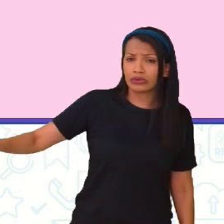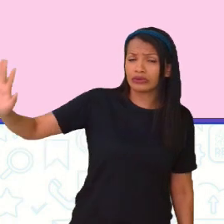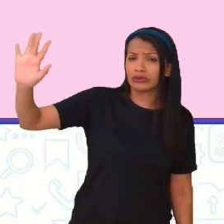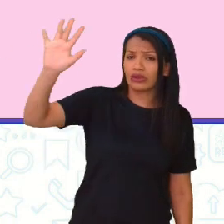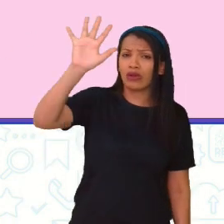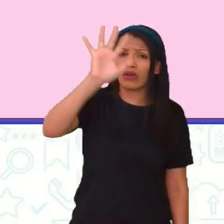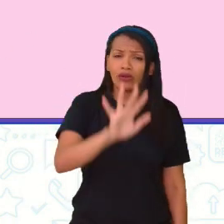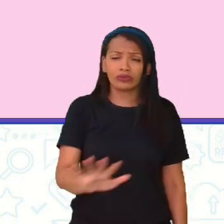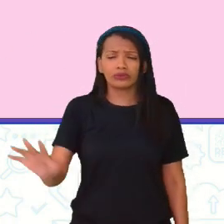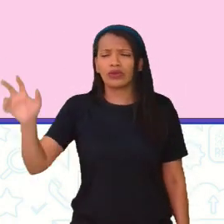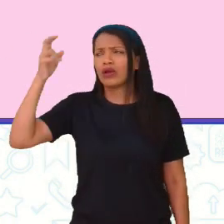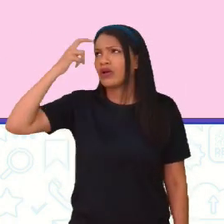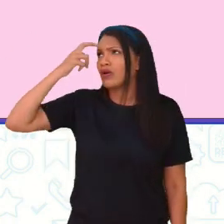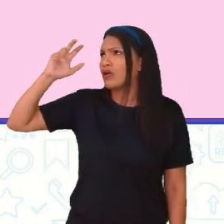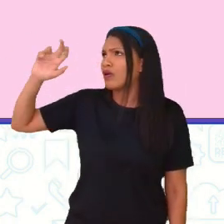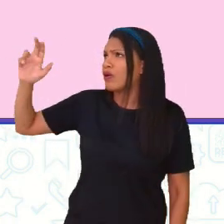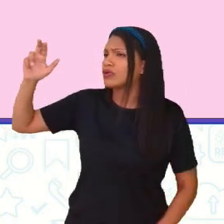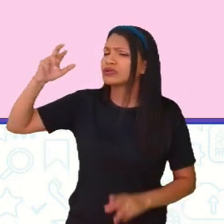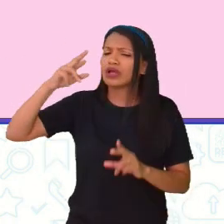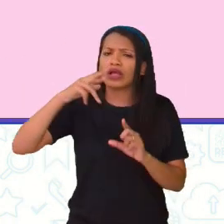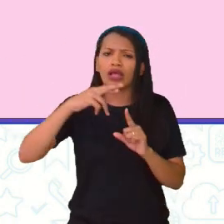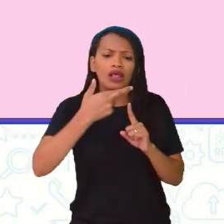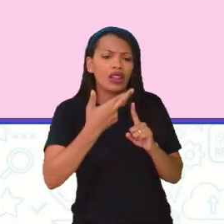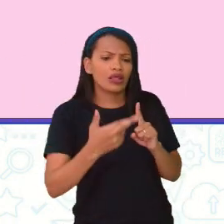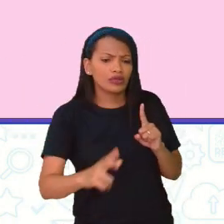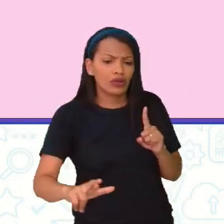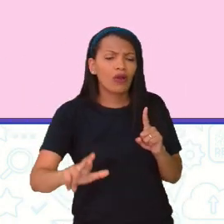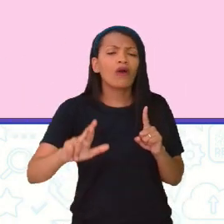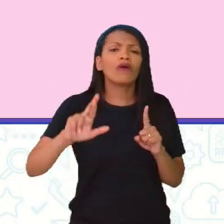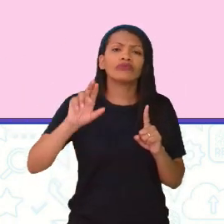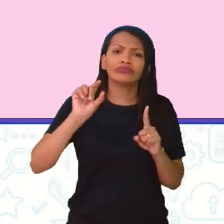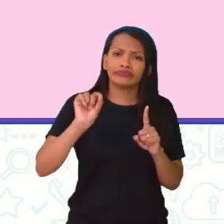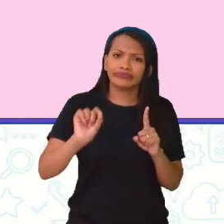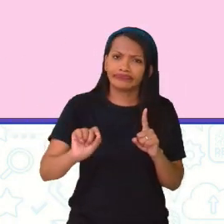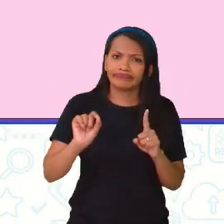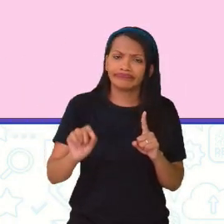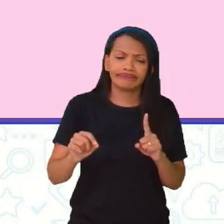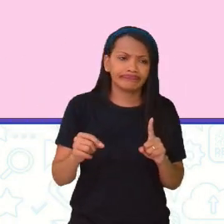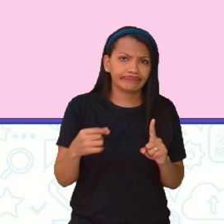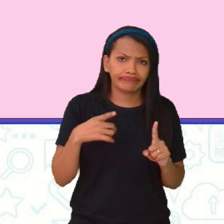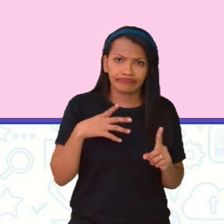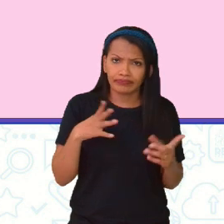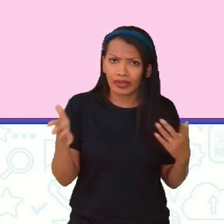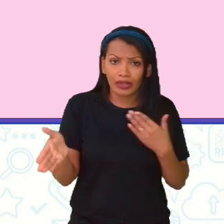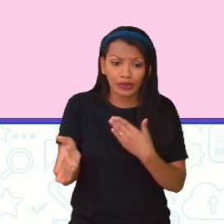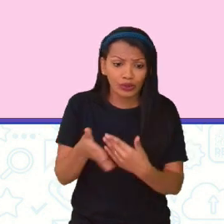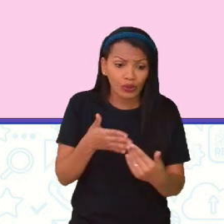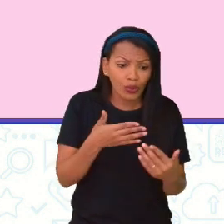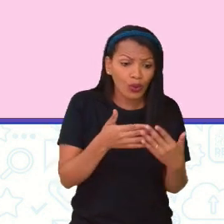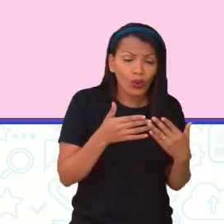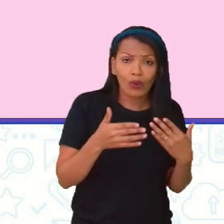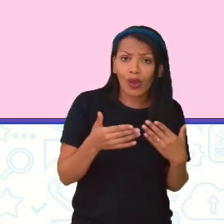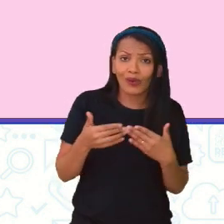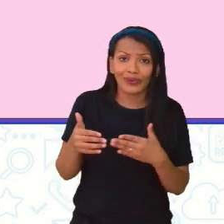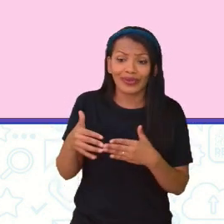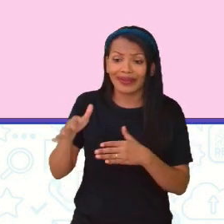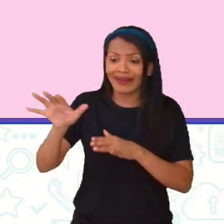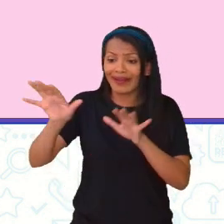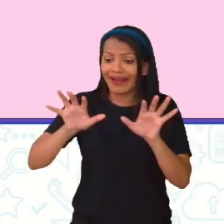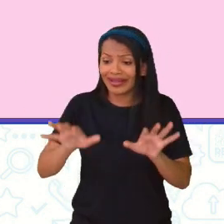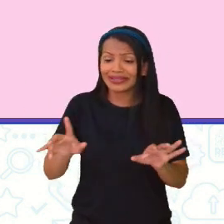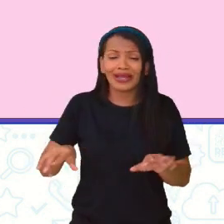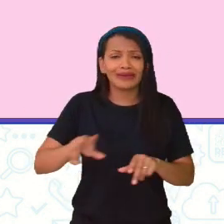áreas, cultural, religiosa, étnica, todas as áreas. Eu acho maravilhoso, porque